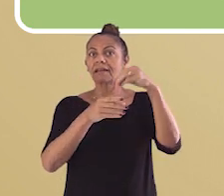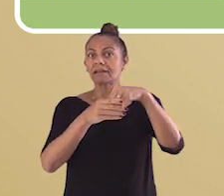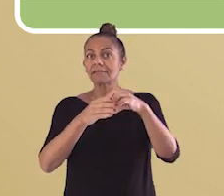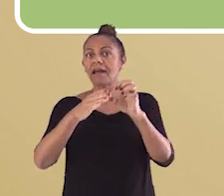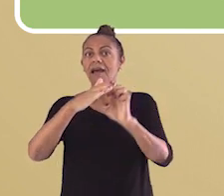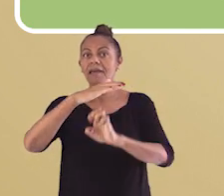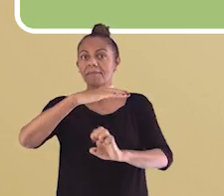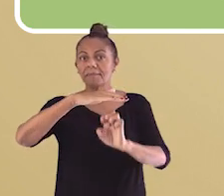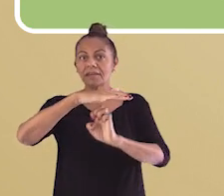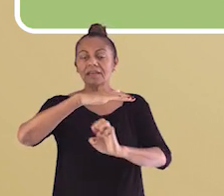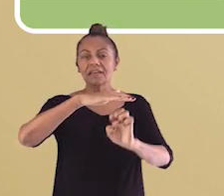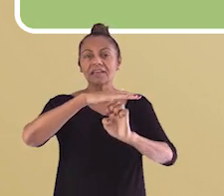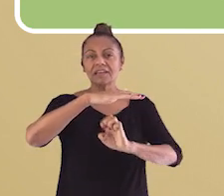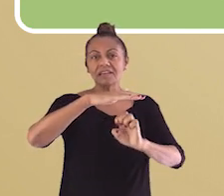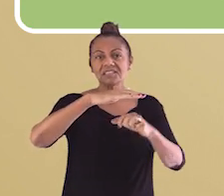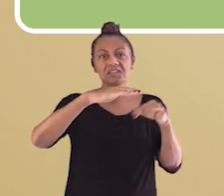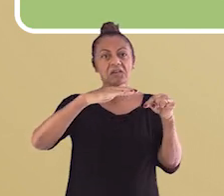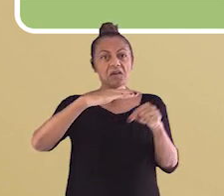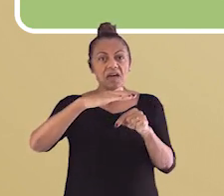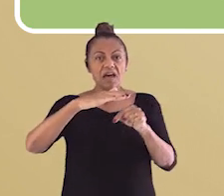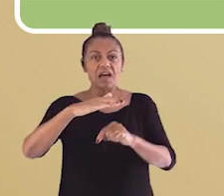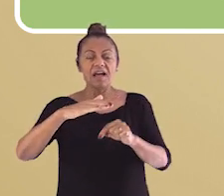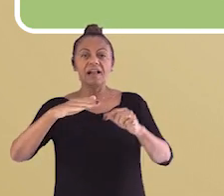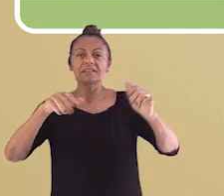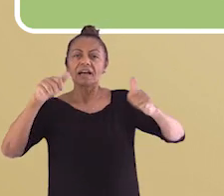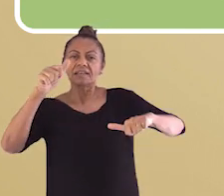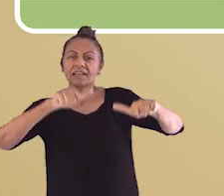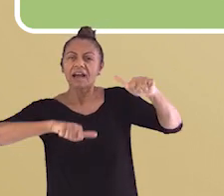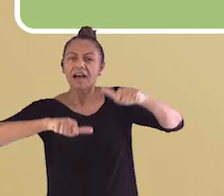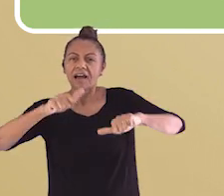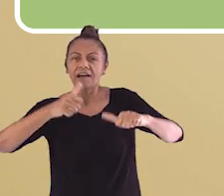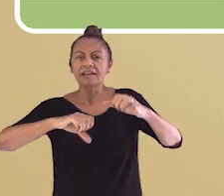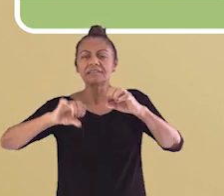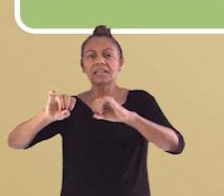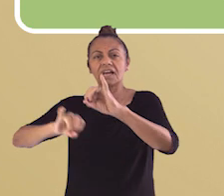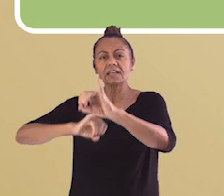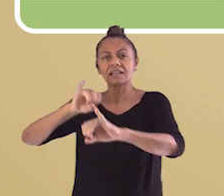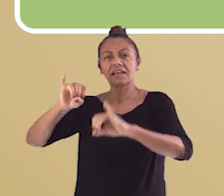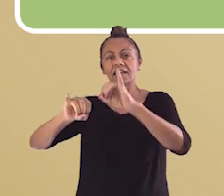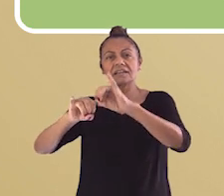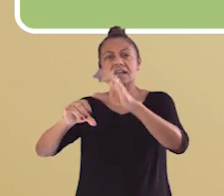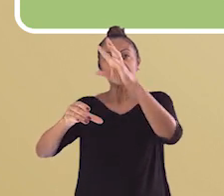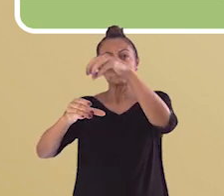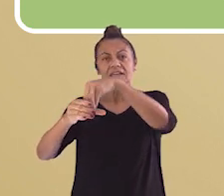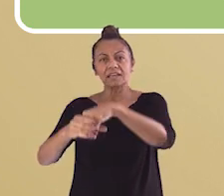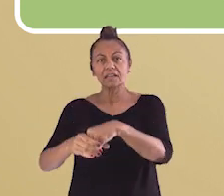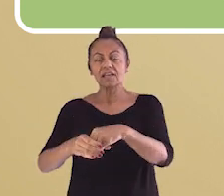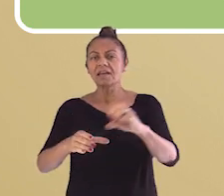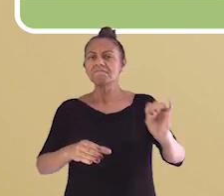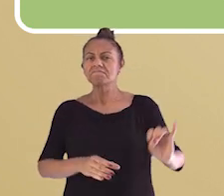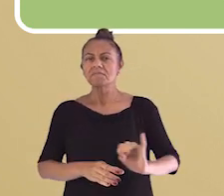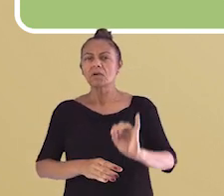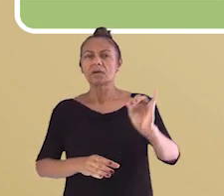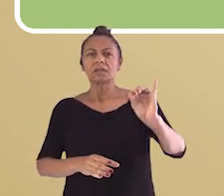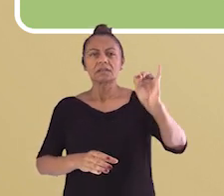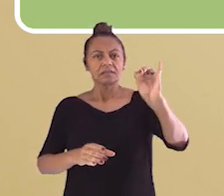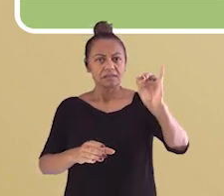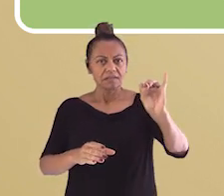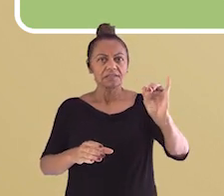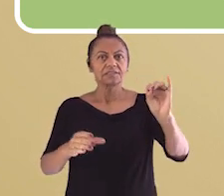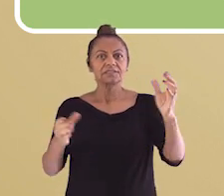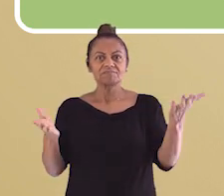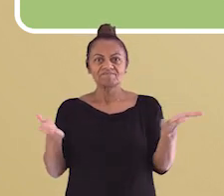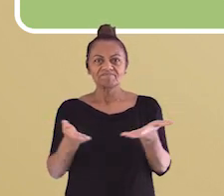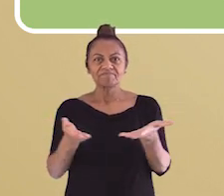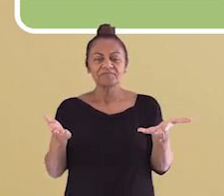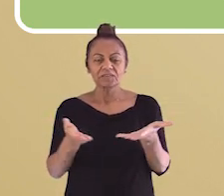todo. Empresas que fazem análise de dados na internet são parte importante desse atual momento. Por um